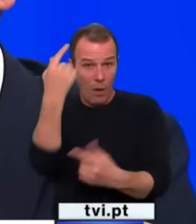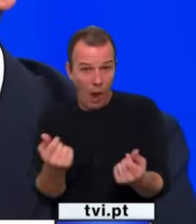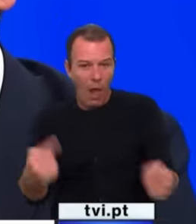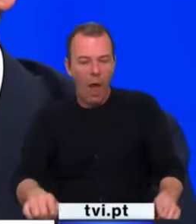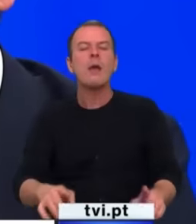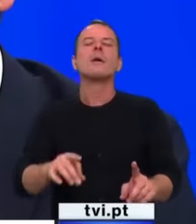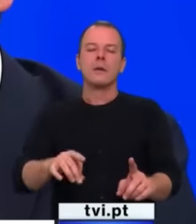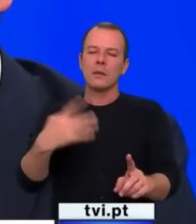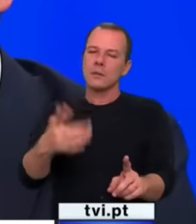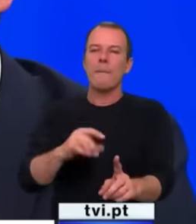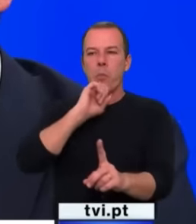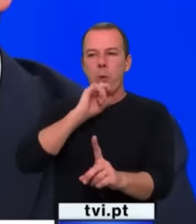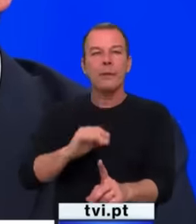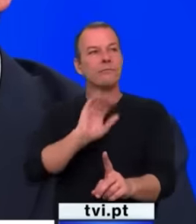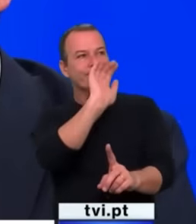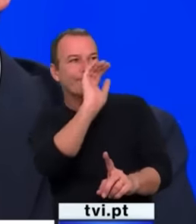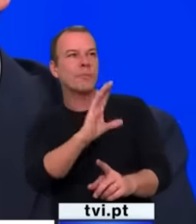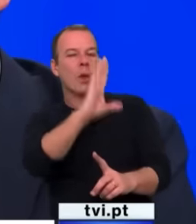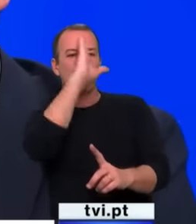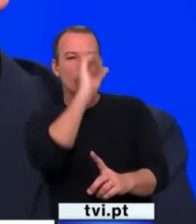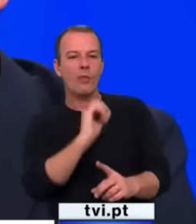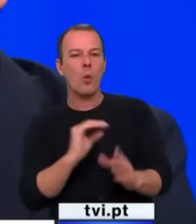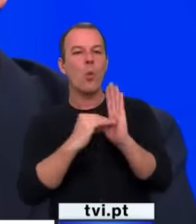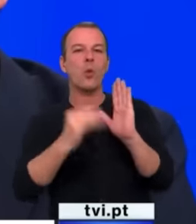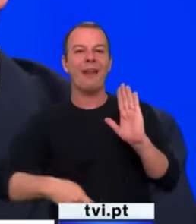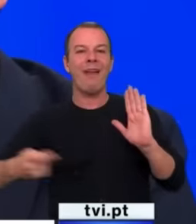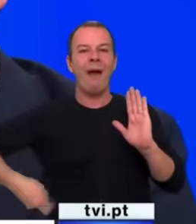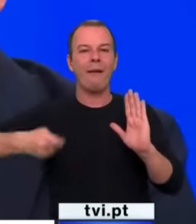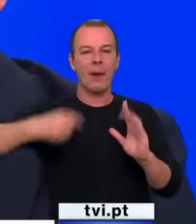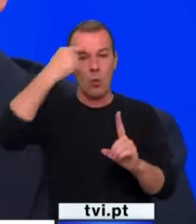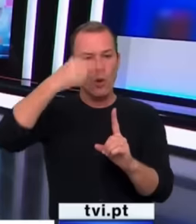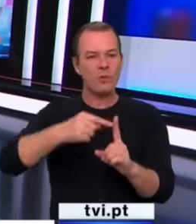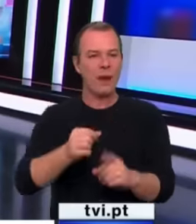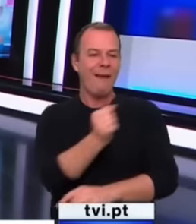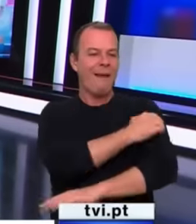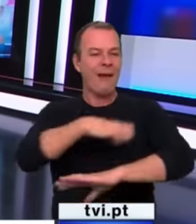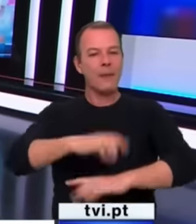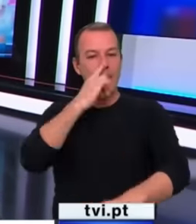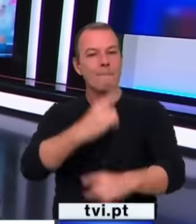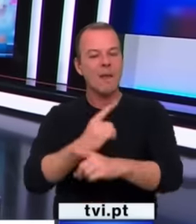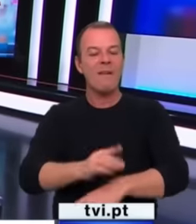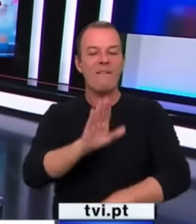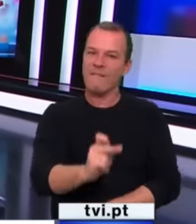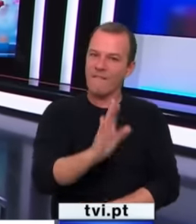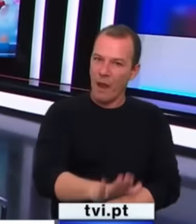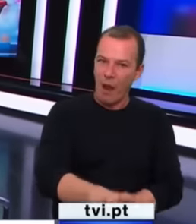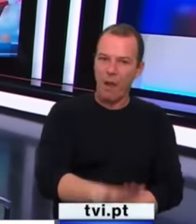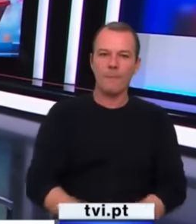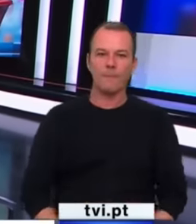possam contratualizar com o Estado um contrato de arrendamento que lhes permita permanecerem nas suas casas. Eu sei que o Pedro Nuno Santos... André